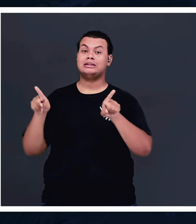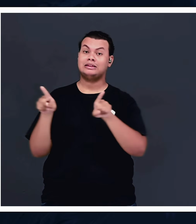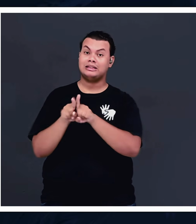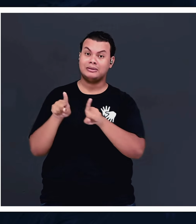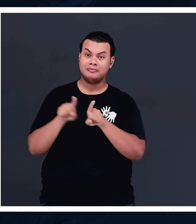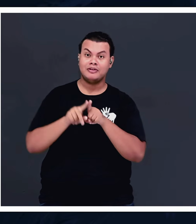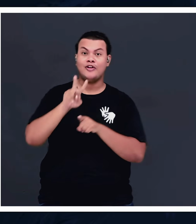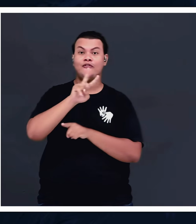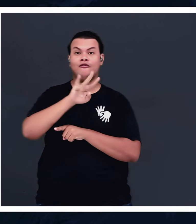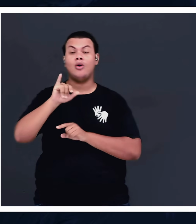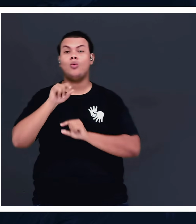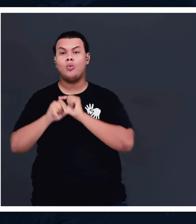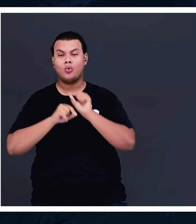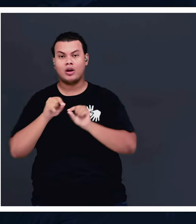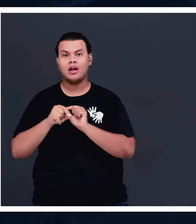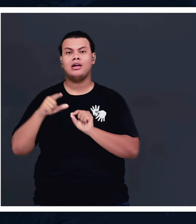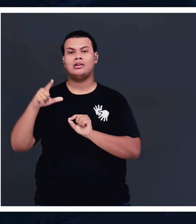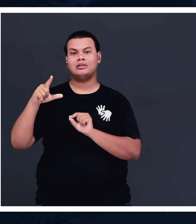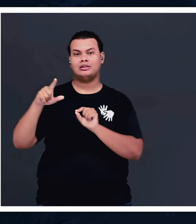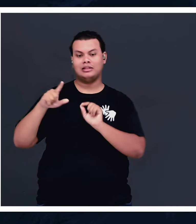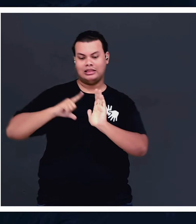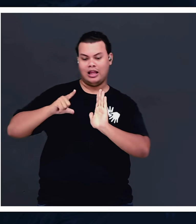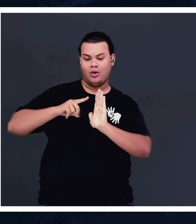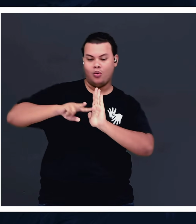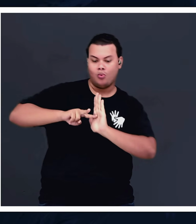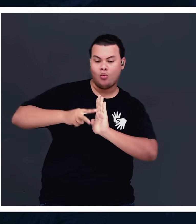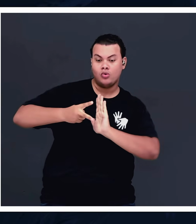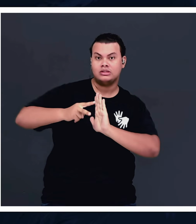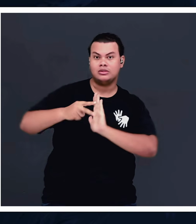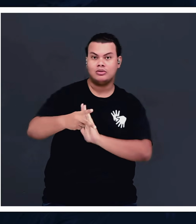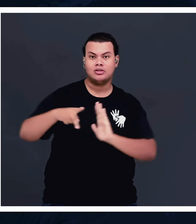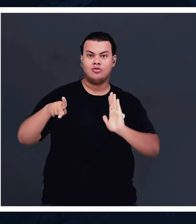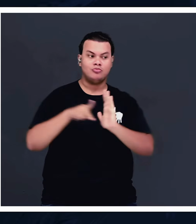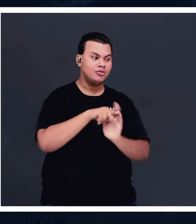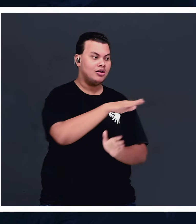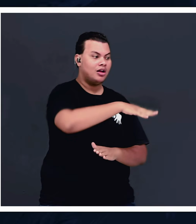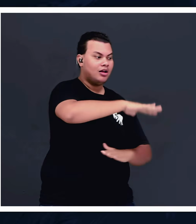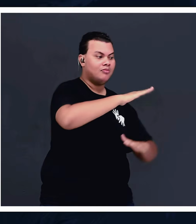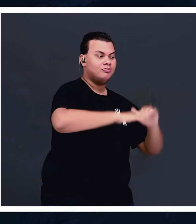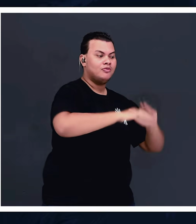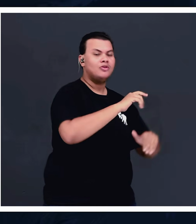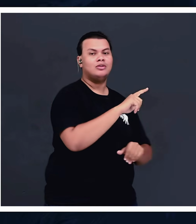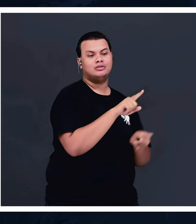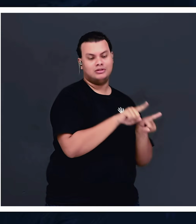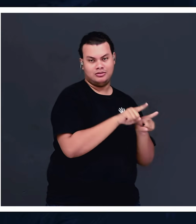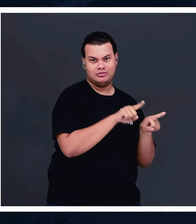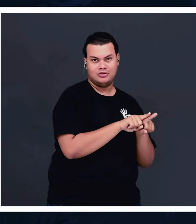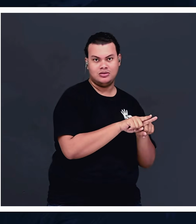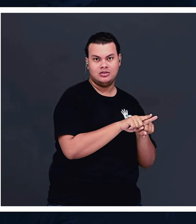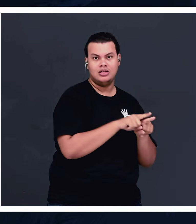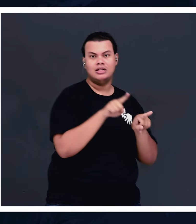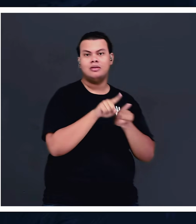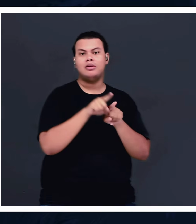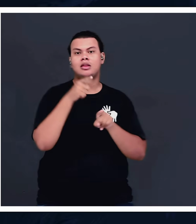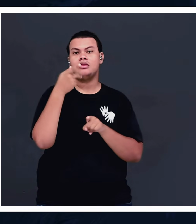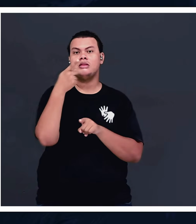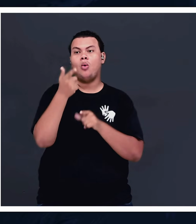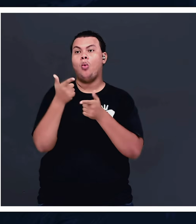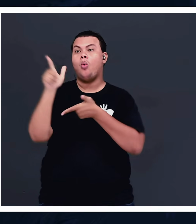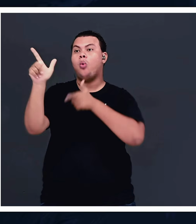Fatalmente, isso irá também ter consequências sobre a sua vida profissional, sobre os seus